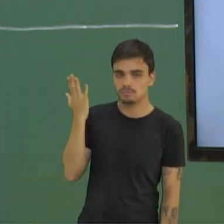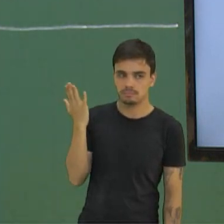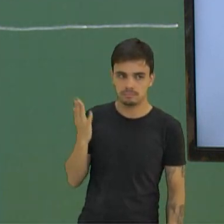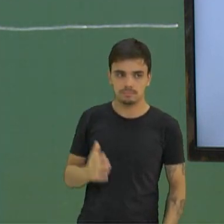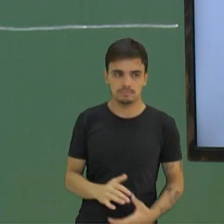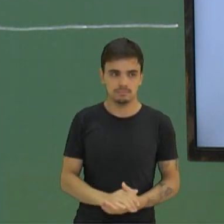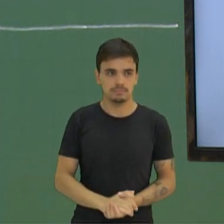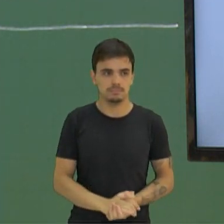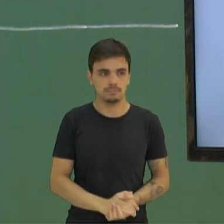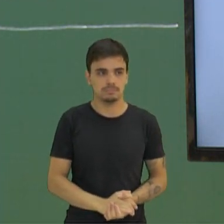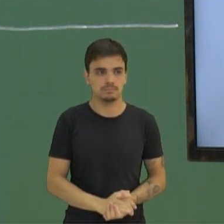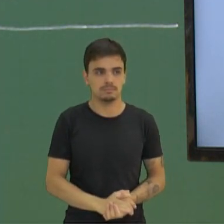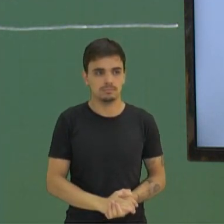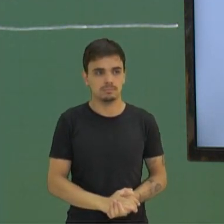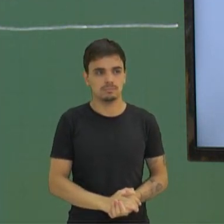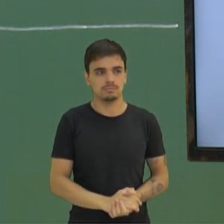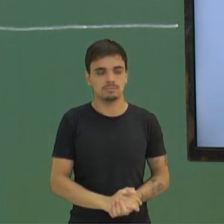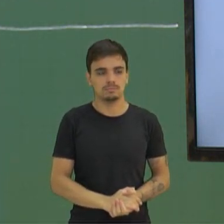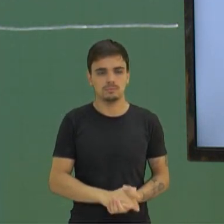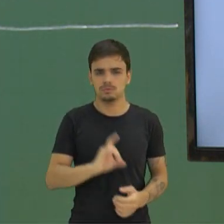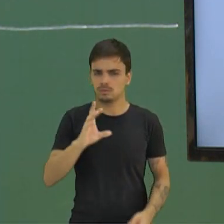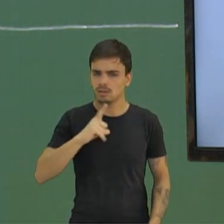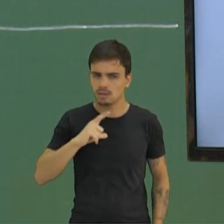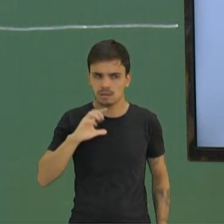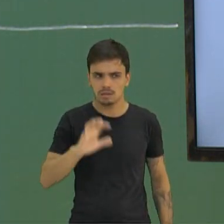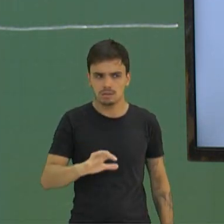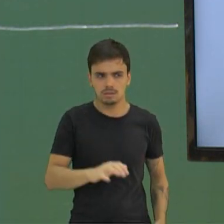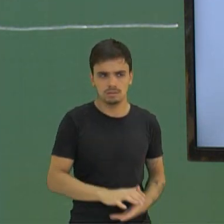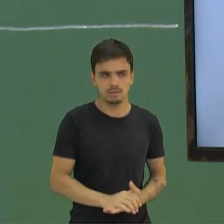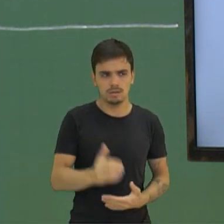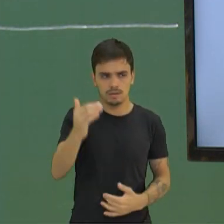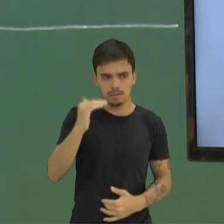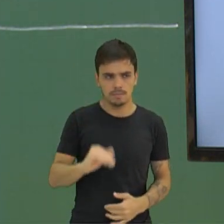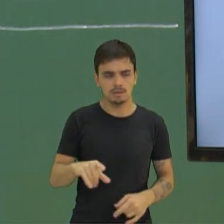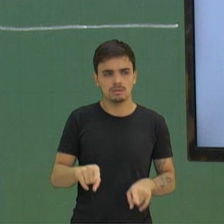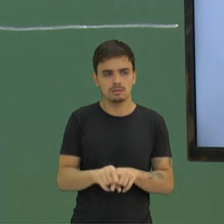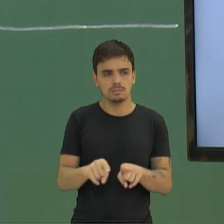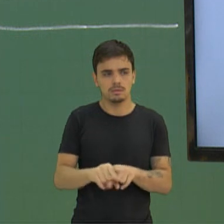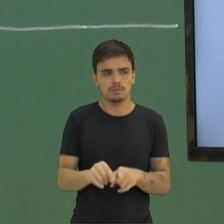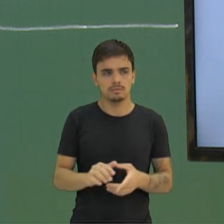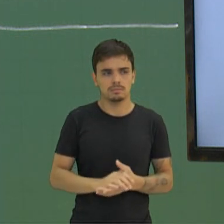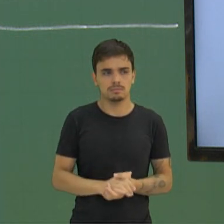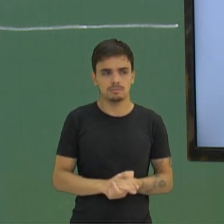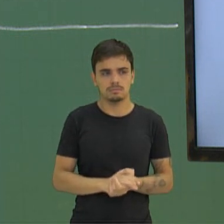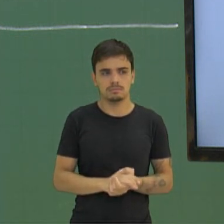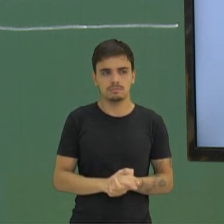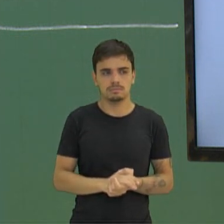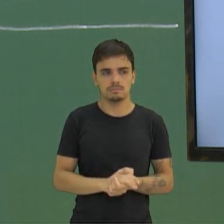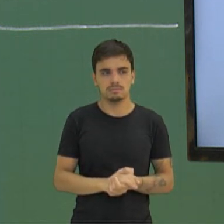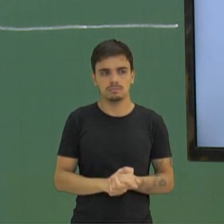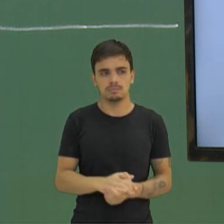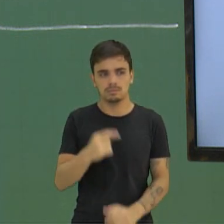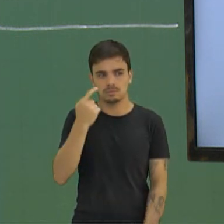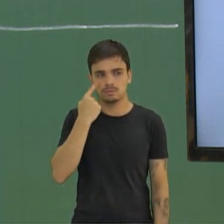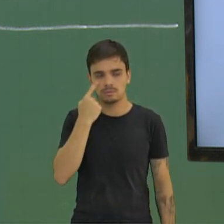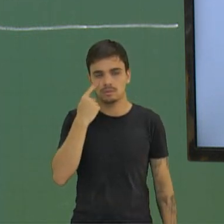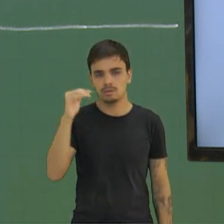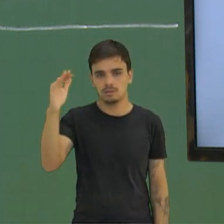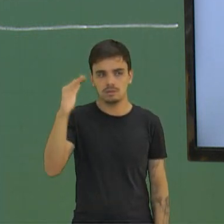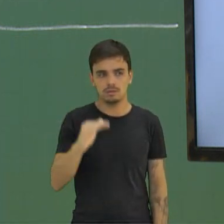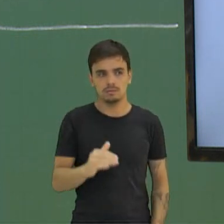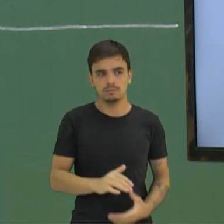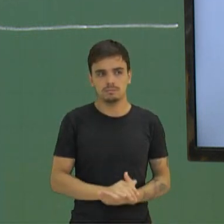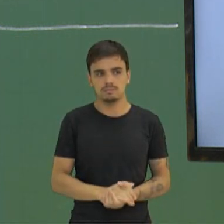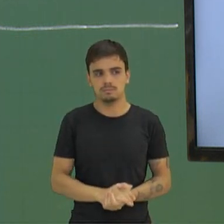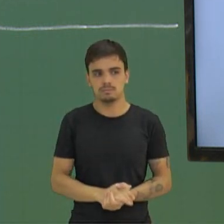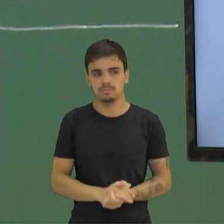um beijinho é só tem isso não tem embaixo também às vezes esse fator fecundario